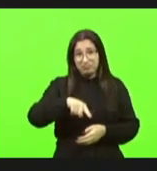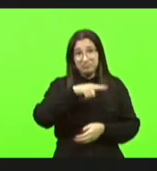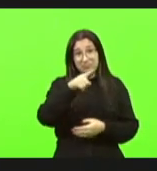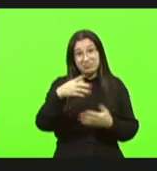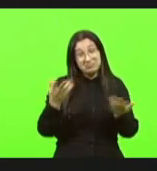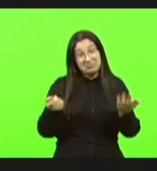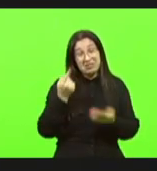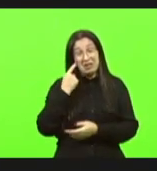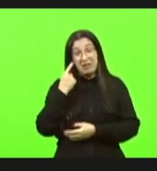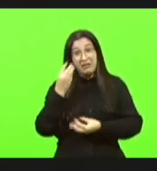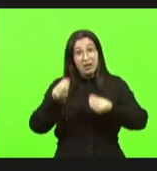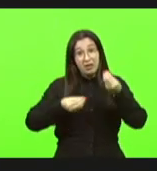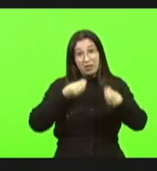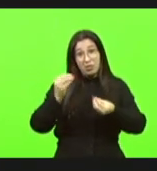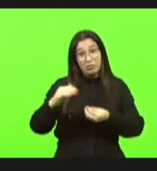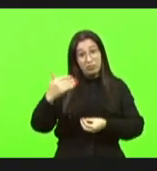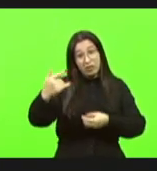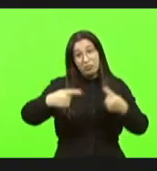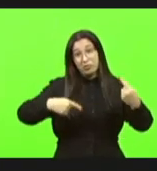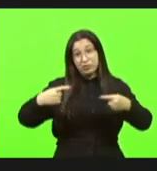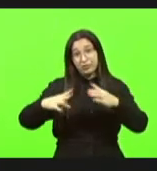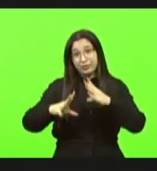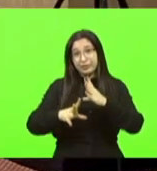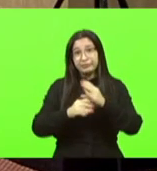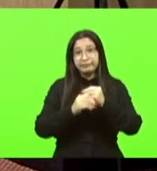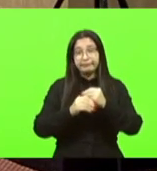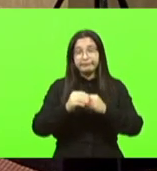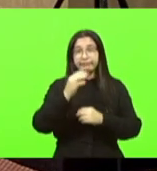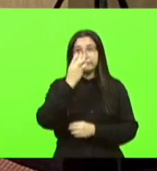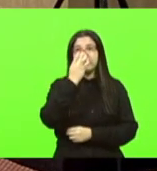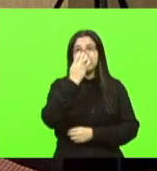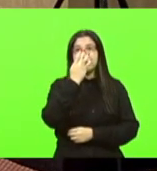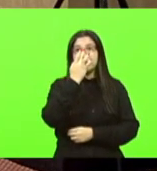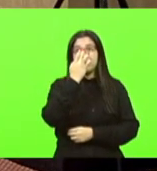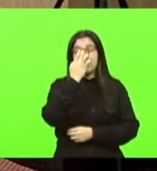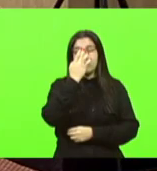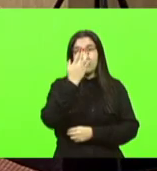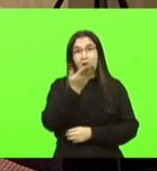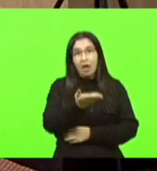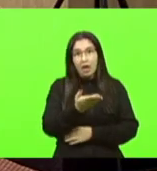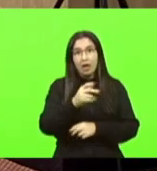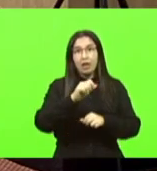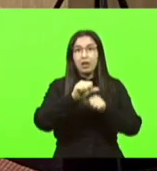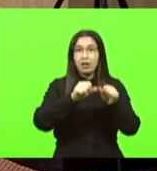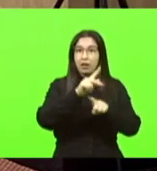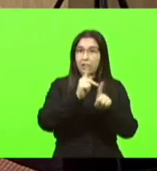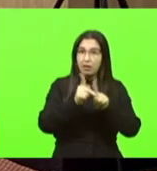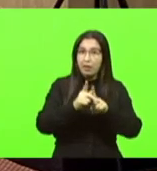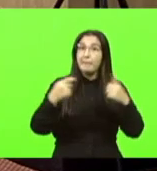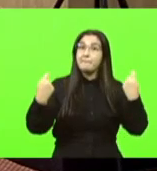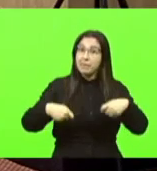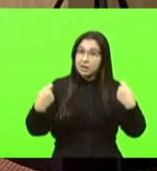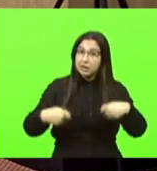ver no que dá aí vamos discutir isso aí posteriormente aí nas emendas aí que ela é necessário sim porém